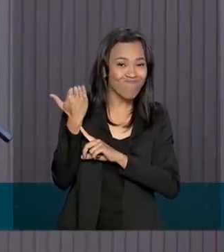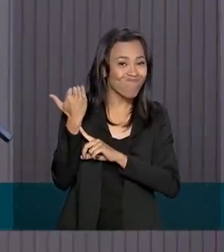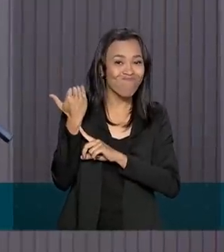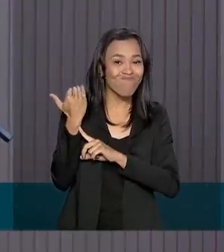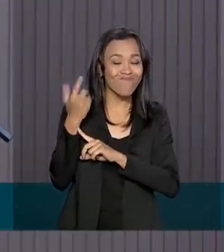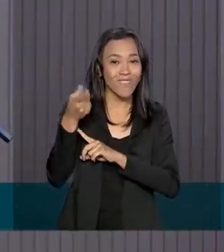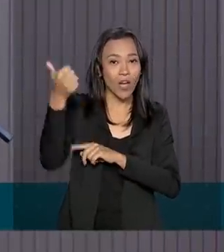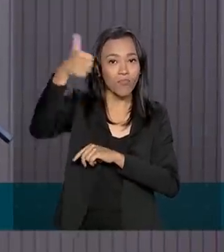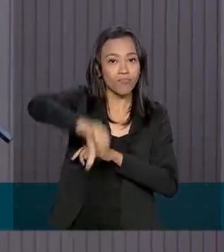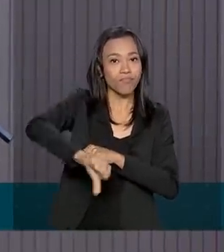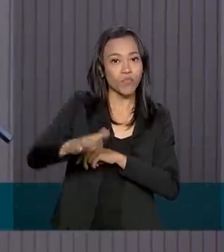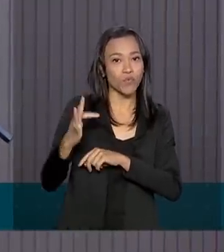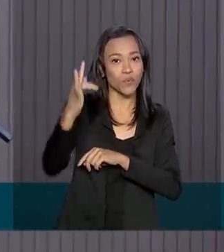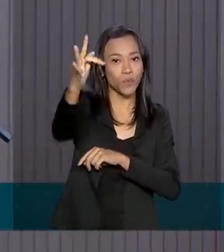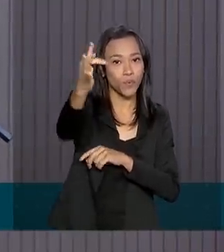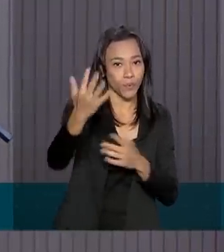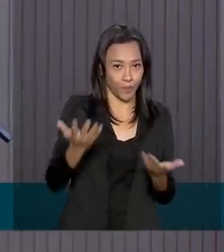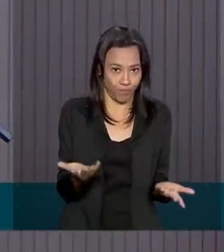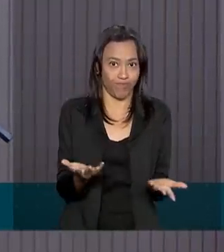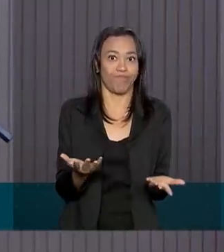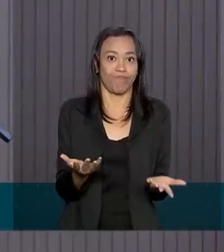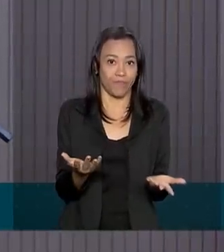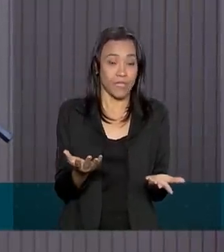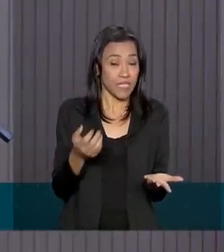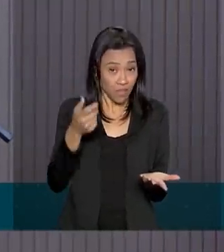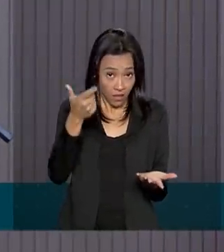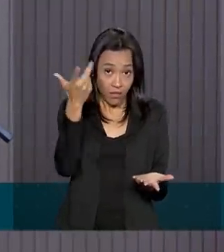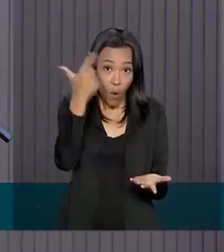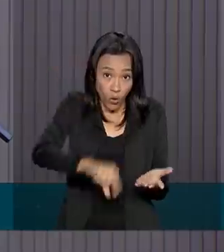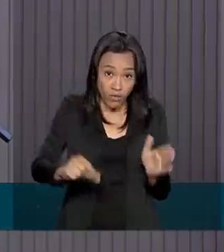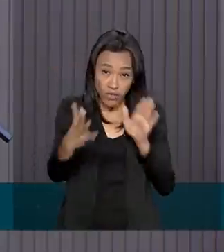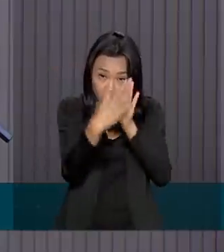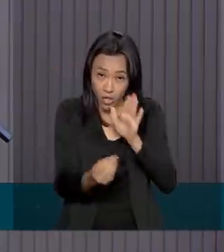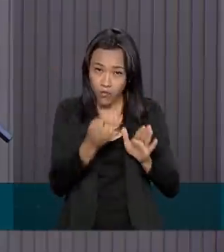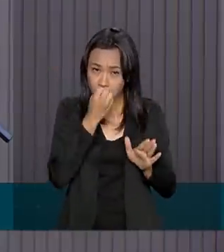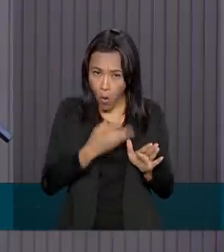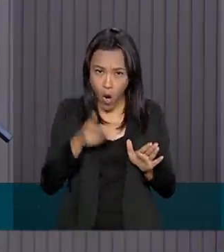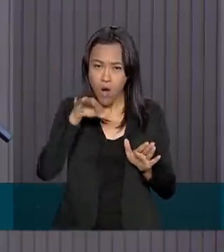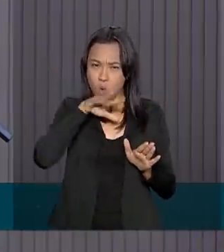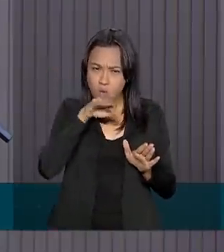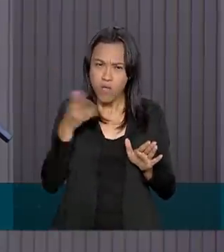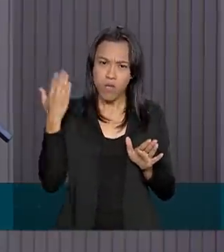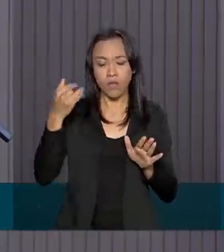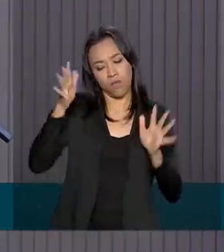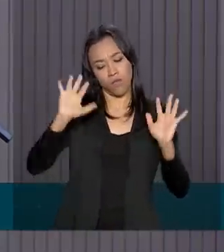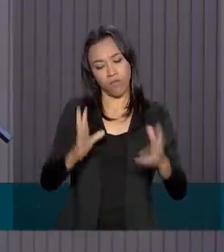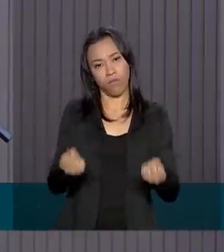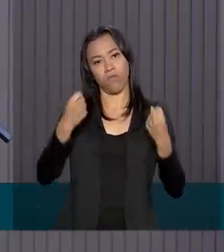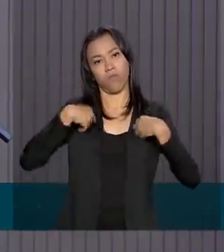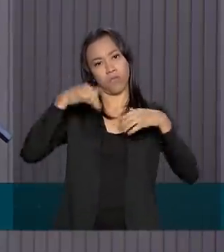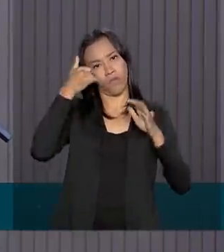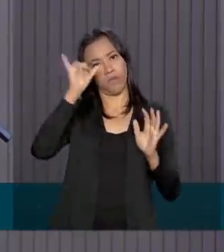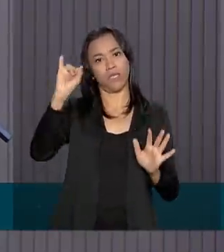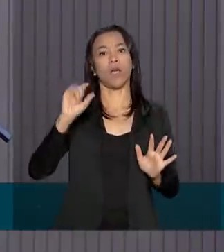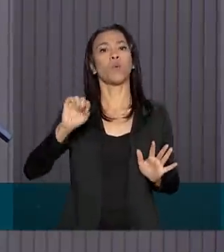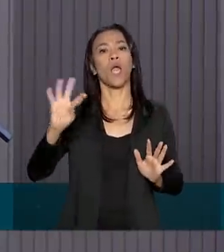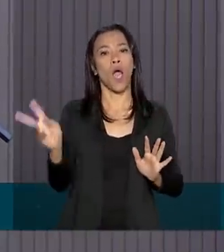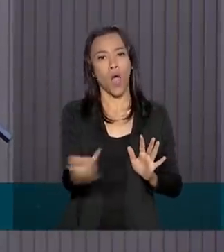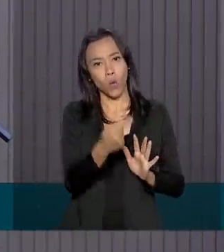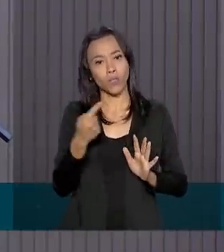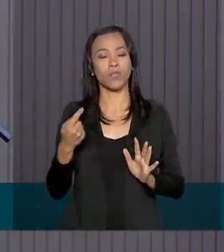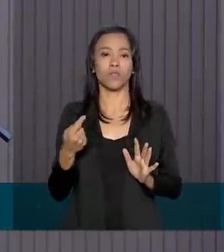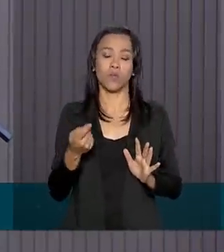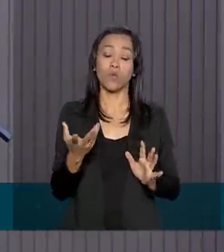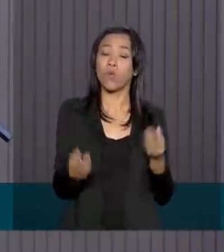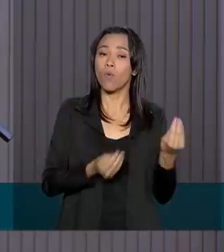ter futuro. Se não queremos repetir a história, que não foi boa, vamos evitar com ações e com